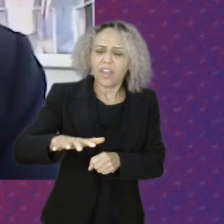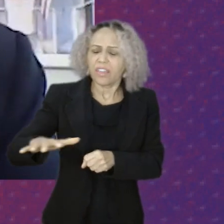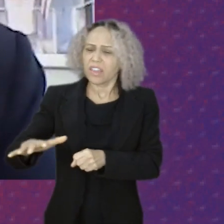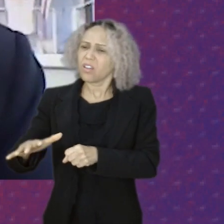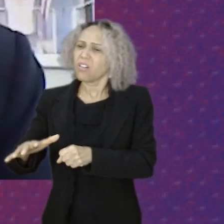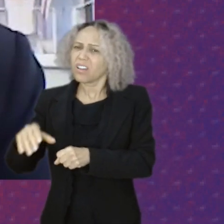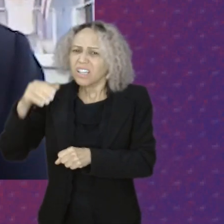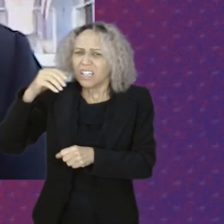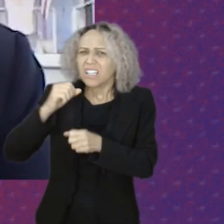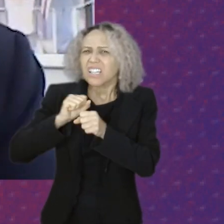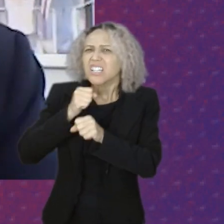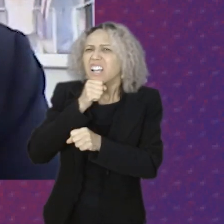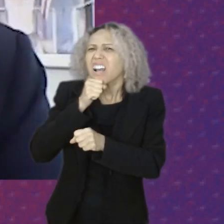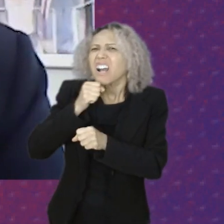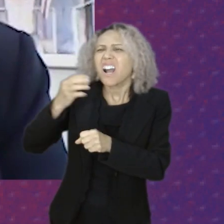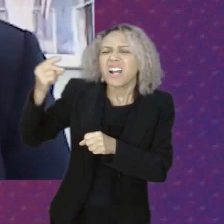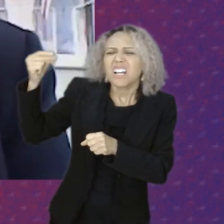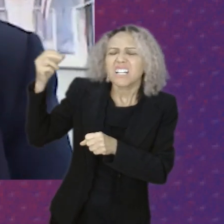engenhos